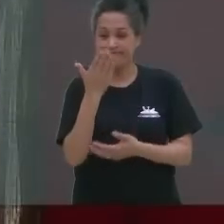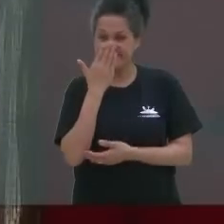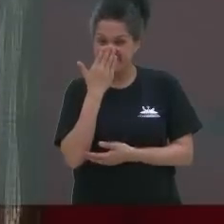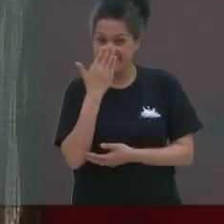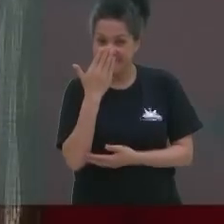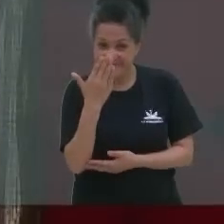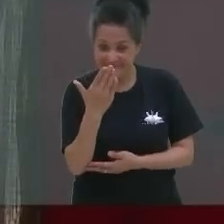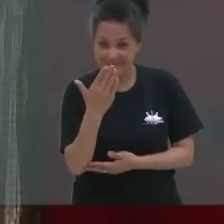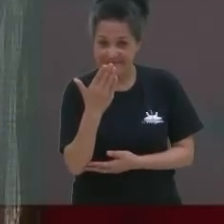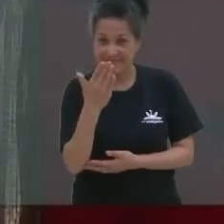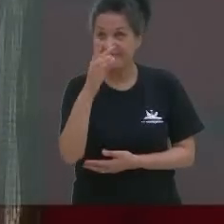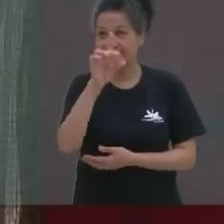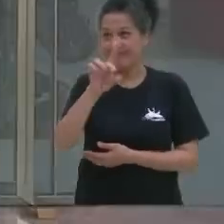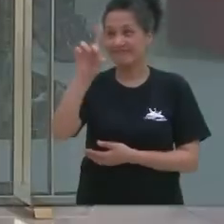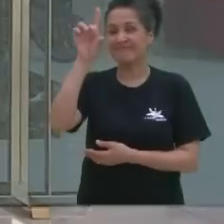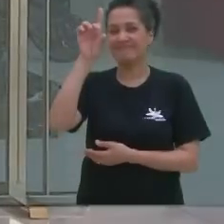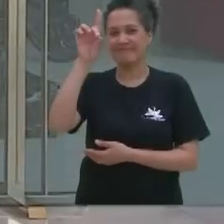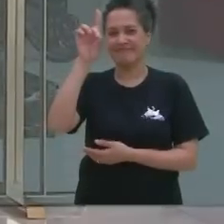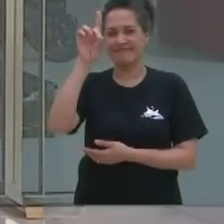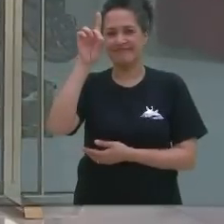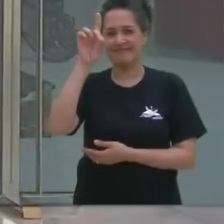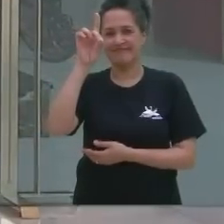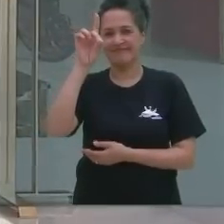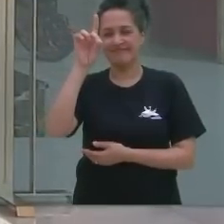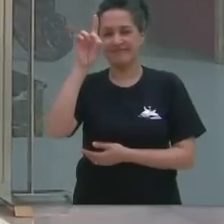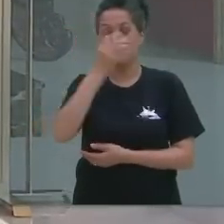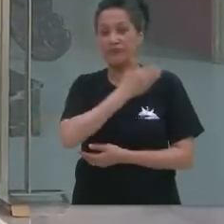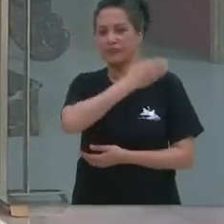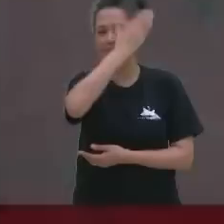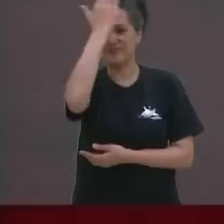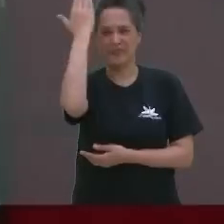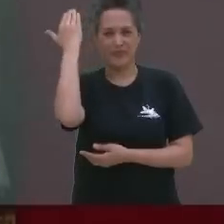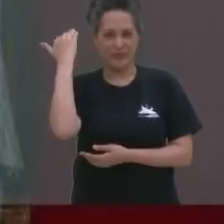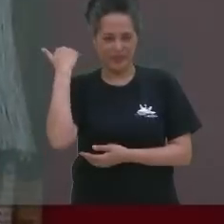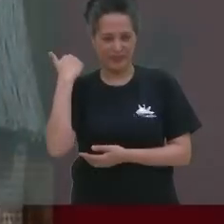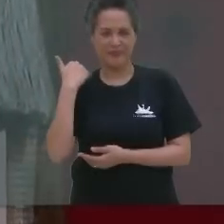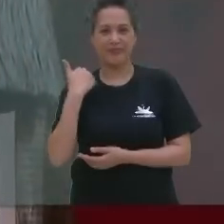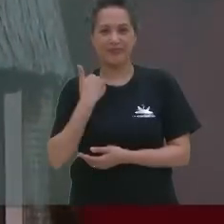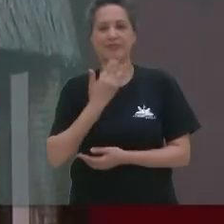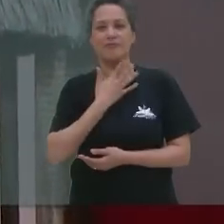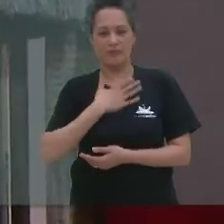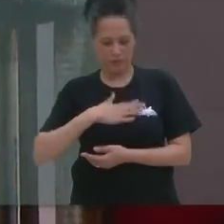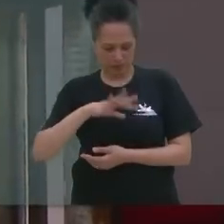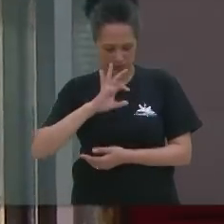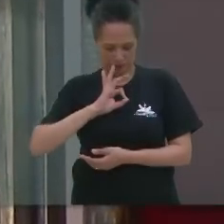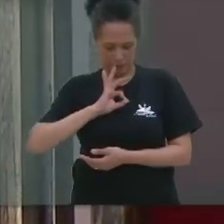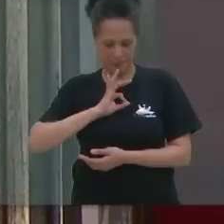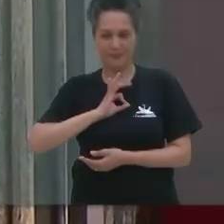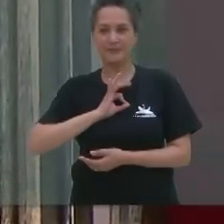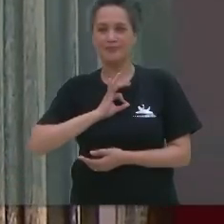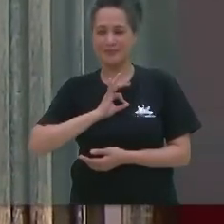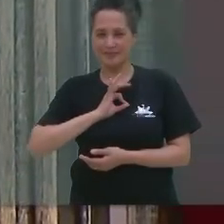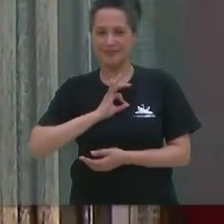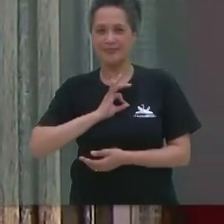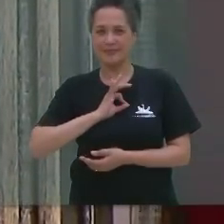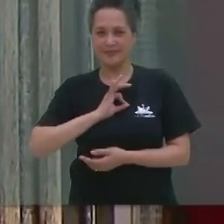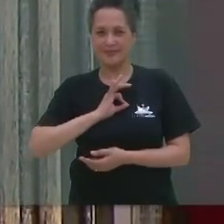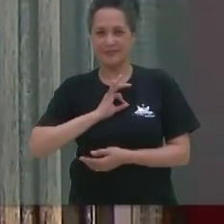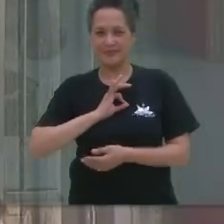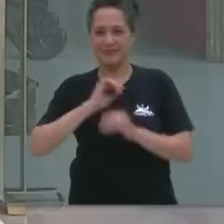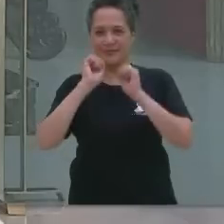das Graças, a mãe da medalha milagrosa? Nós no rádio fizemos a novena.